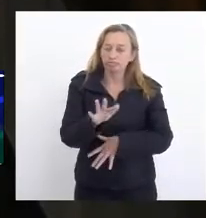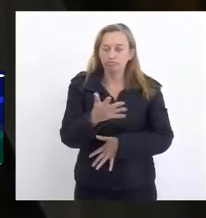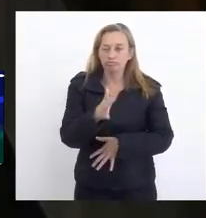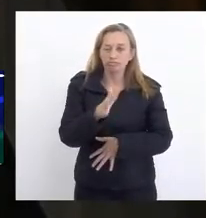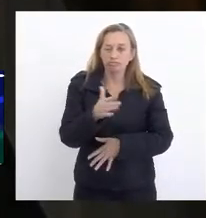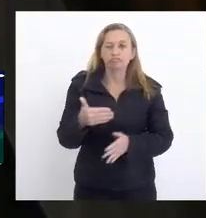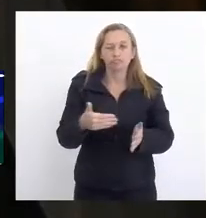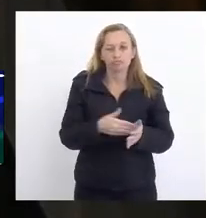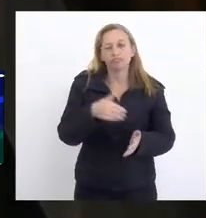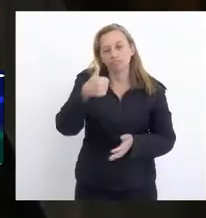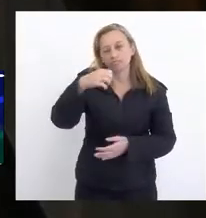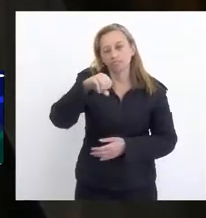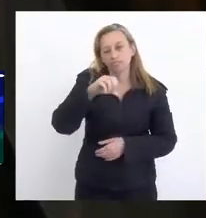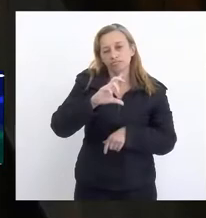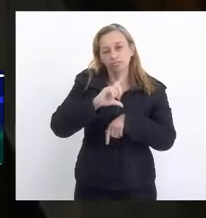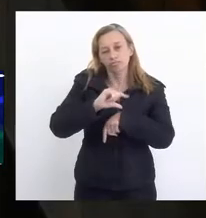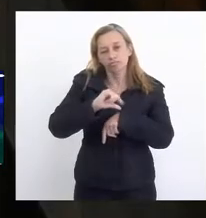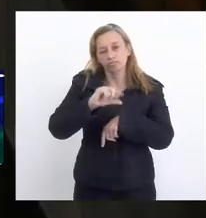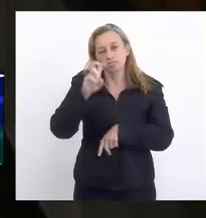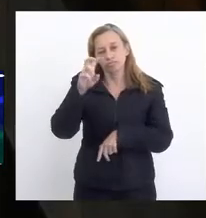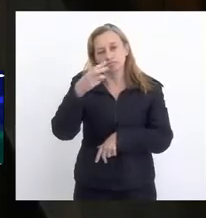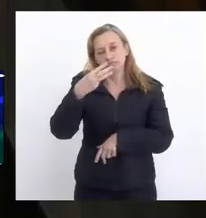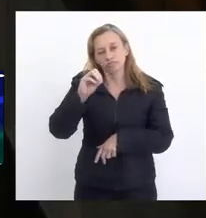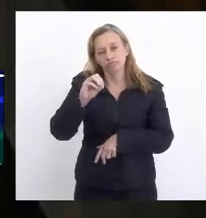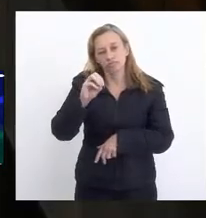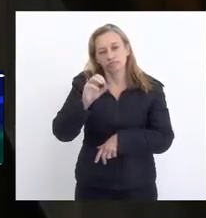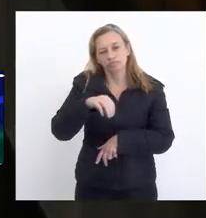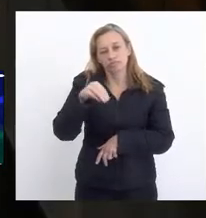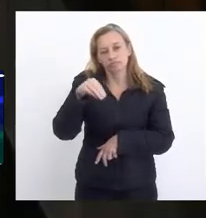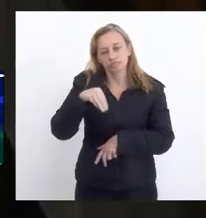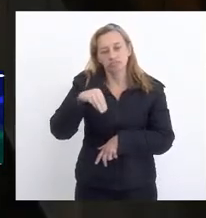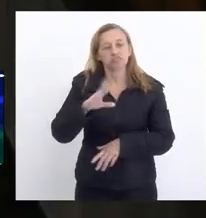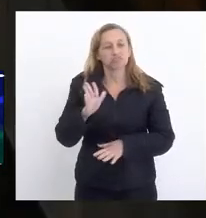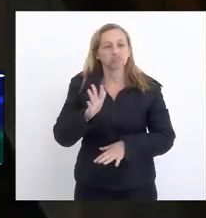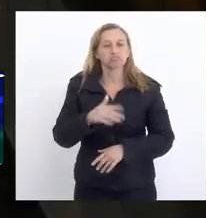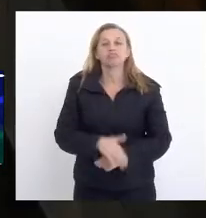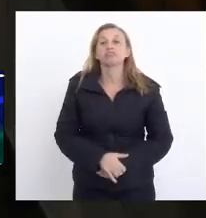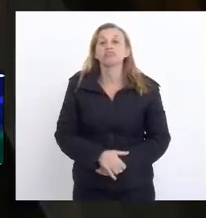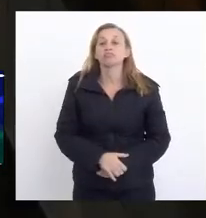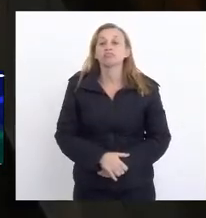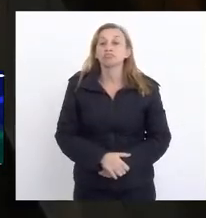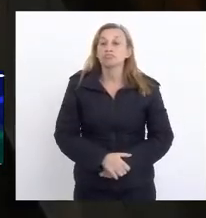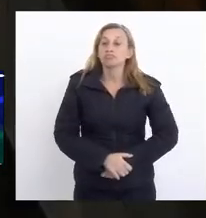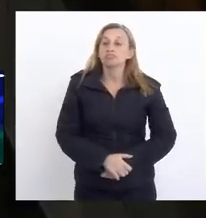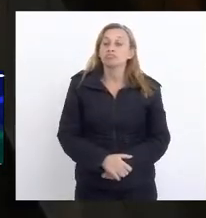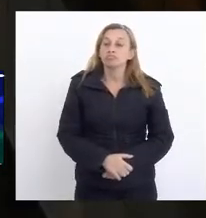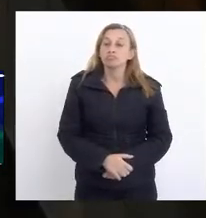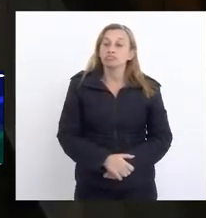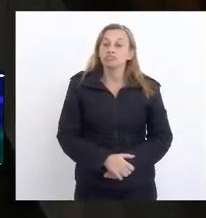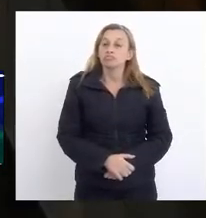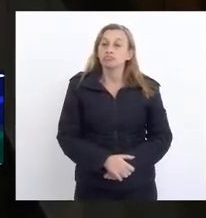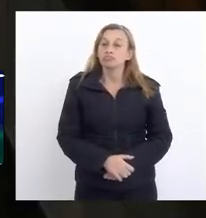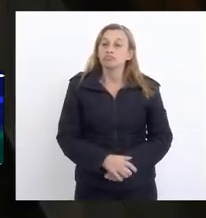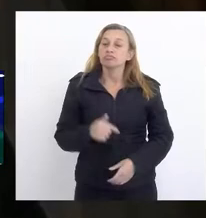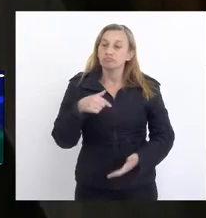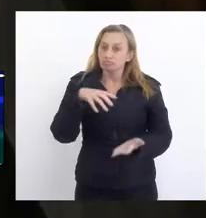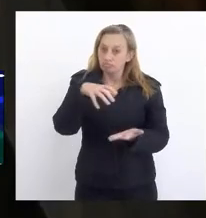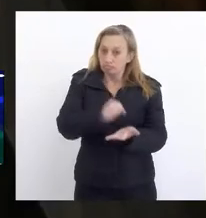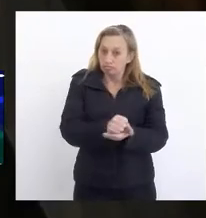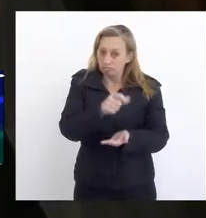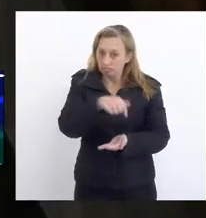aproximadamente até as 19 horas e 30 minutos. Queria aqui fazer um